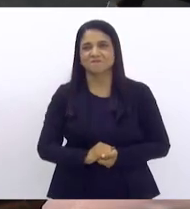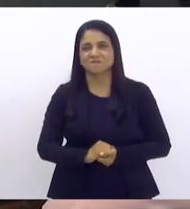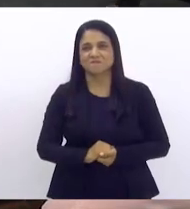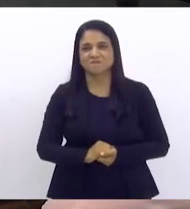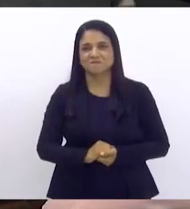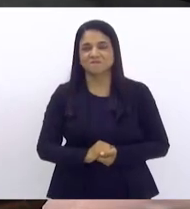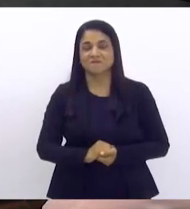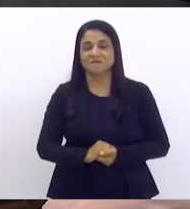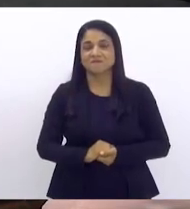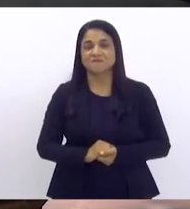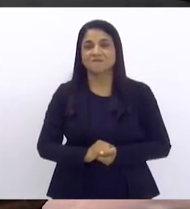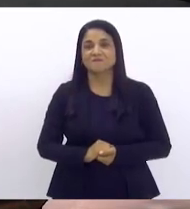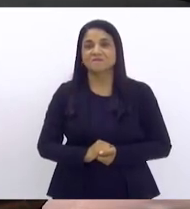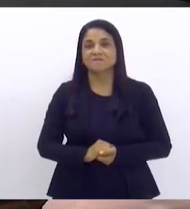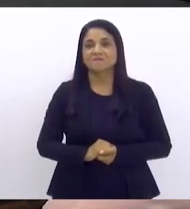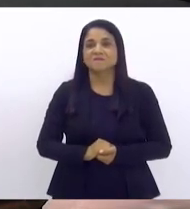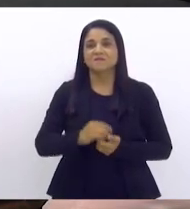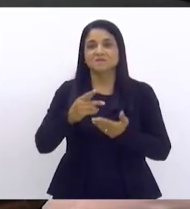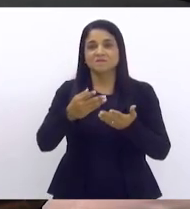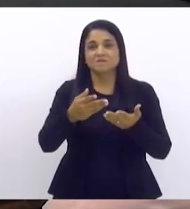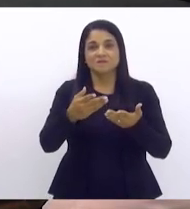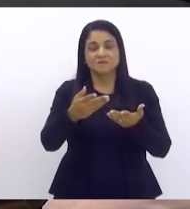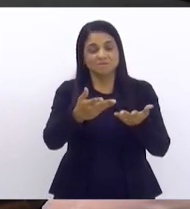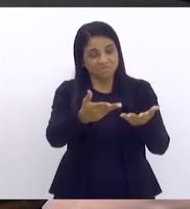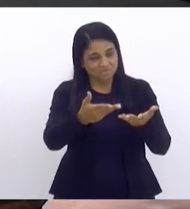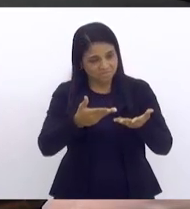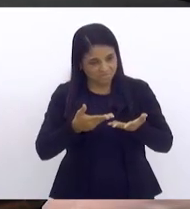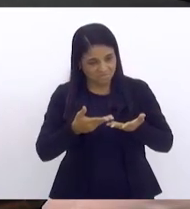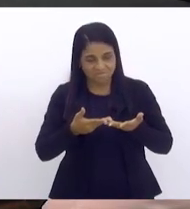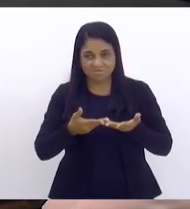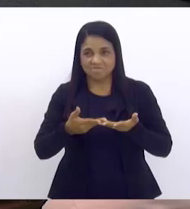Eu queria chamar nosso...